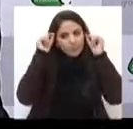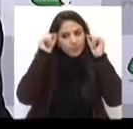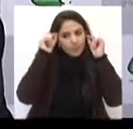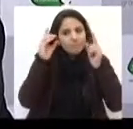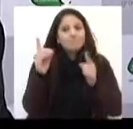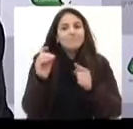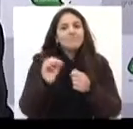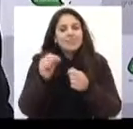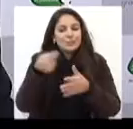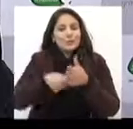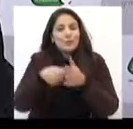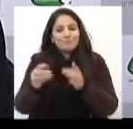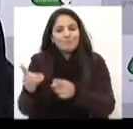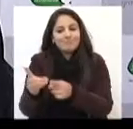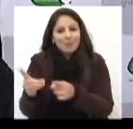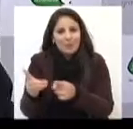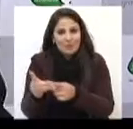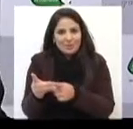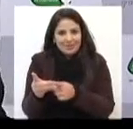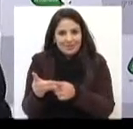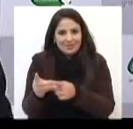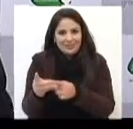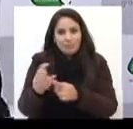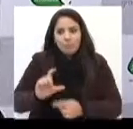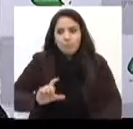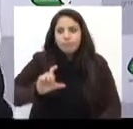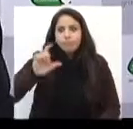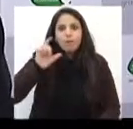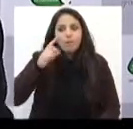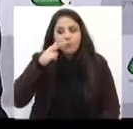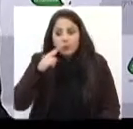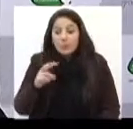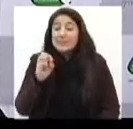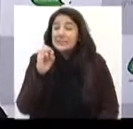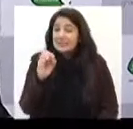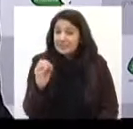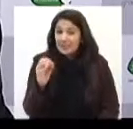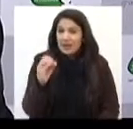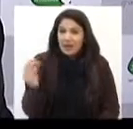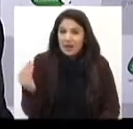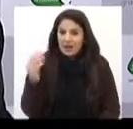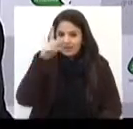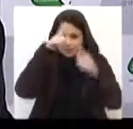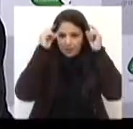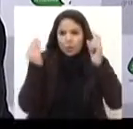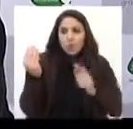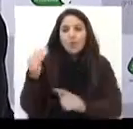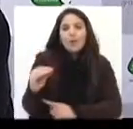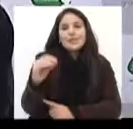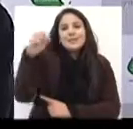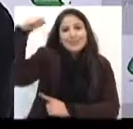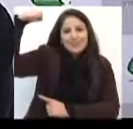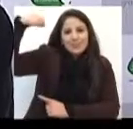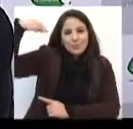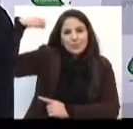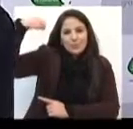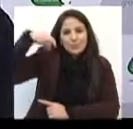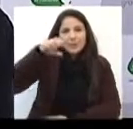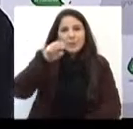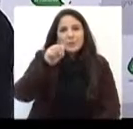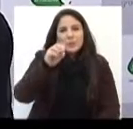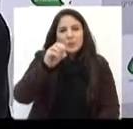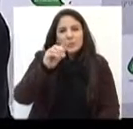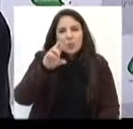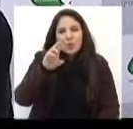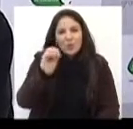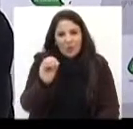com um diabetes altíssimo, e se ela colocasse o soro que o médico montou, mataria aquela criança na hora. E por isso